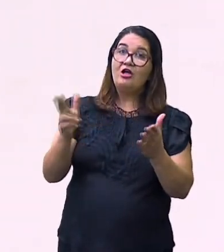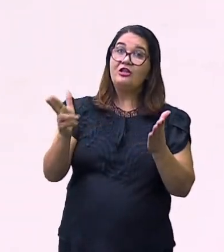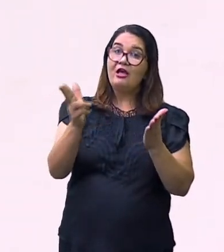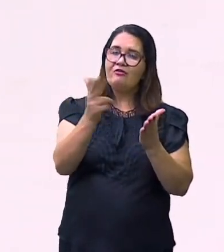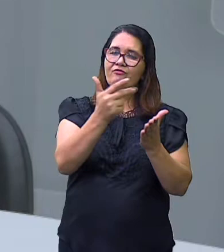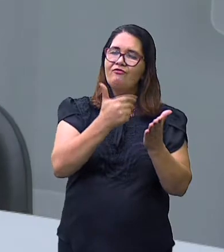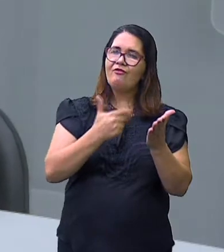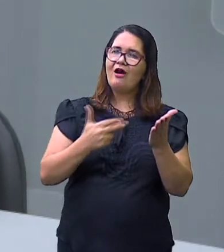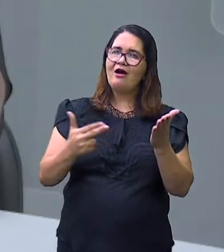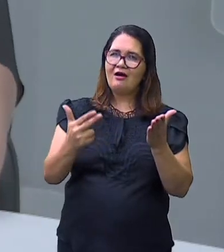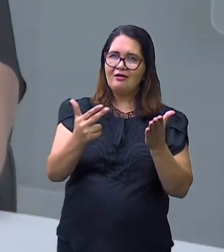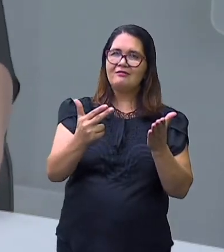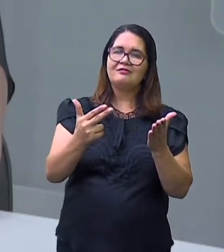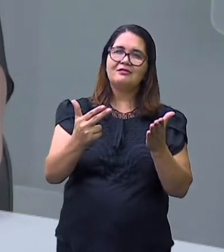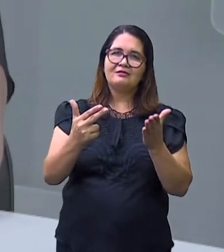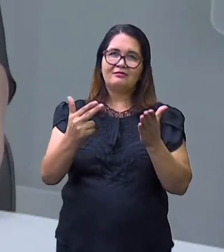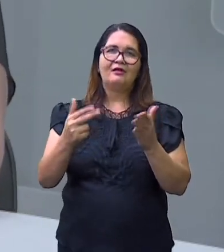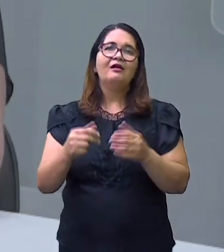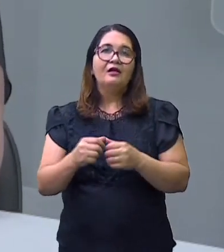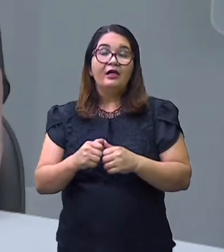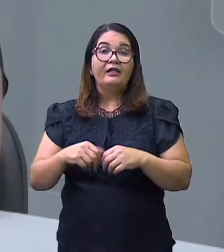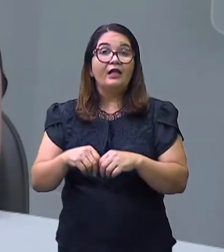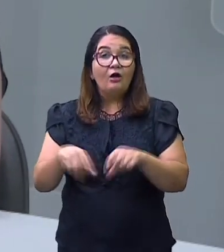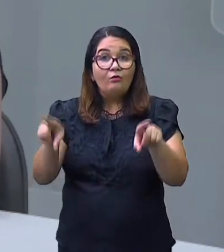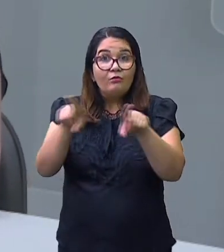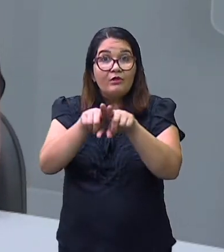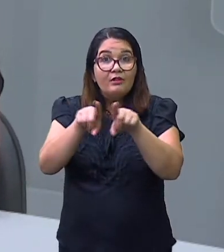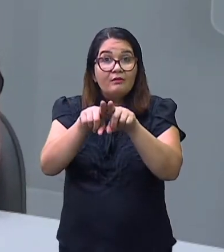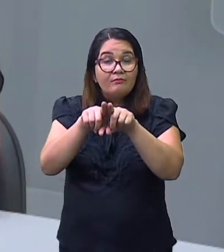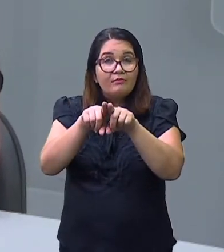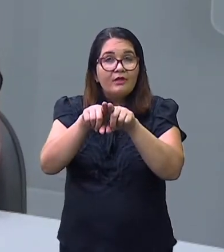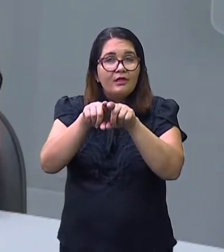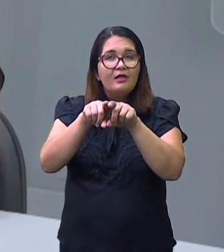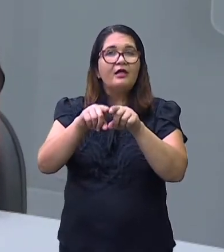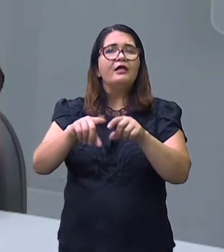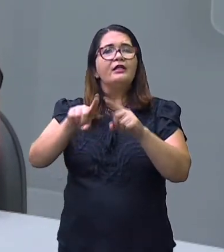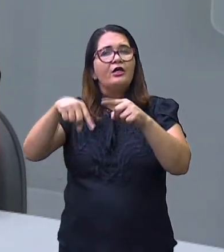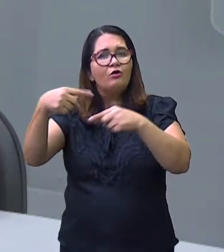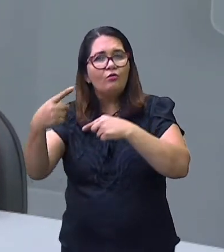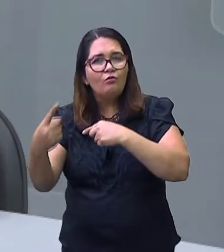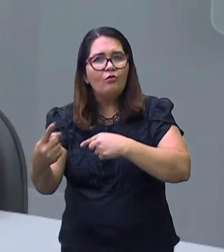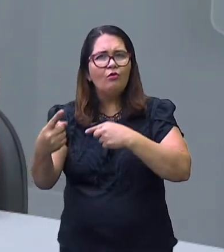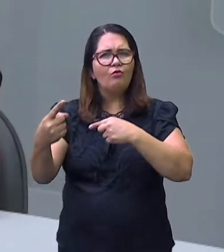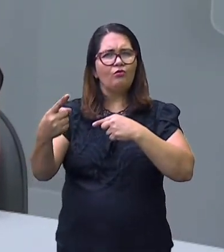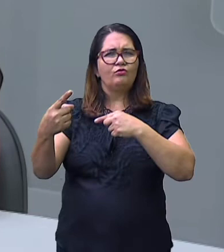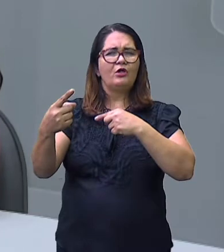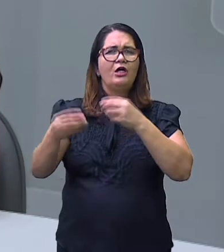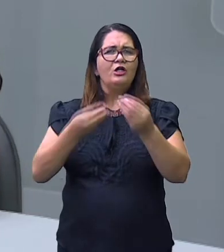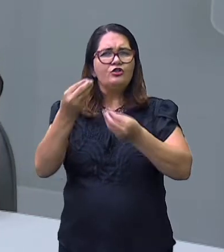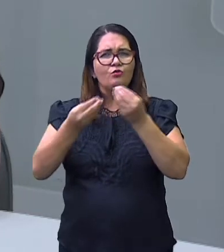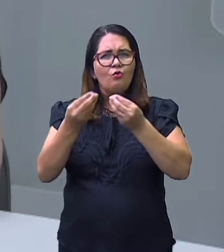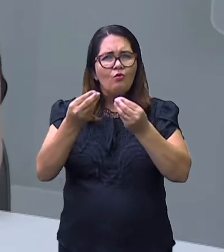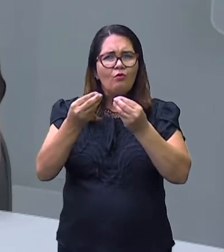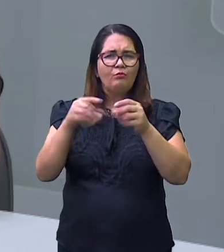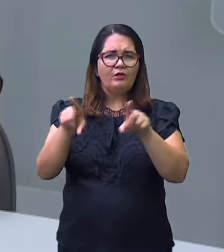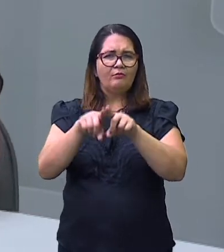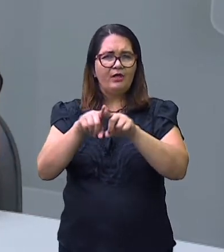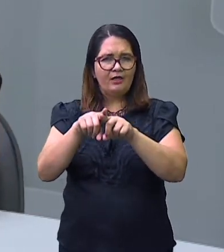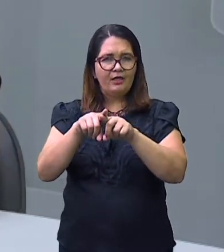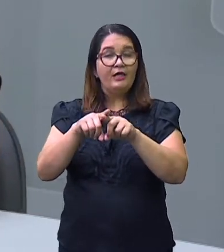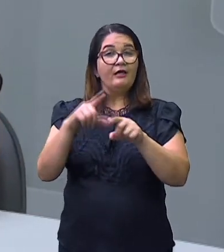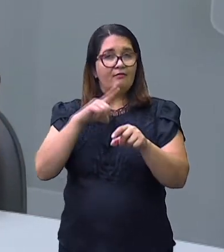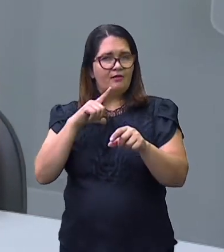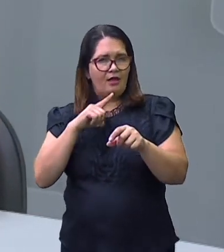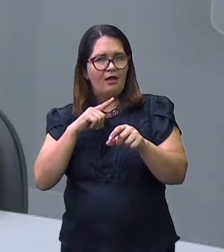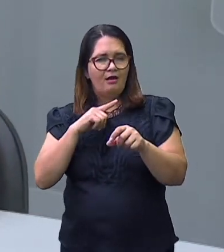e do quanto ela é importante. Por quê? Porque é ela que organiza toda a condição energética do meu